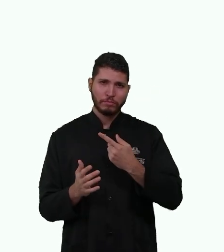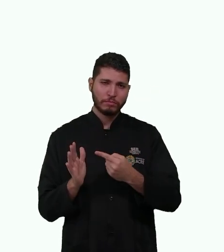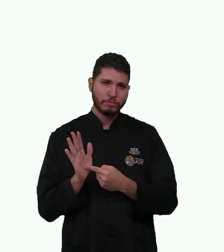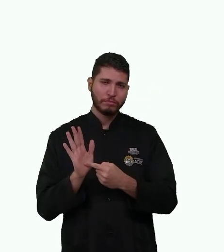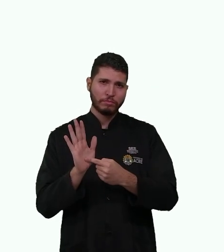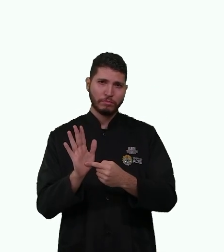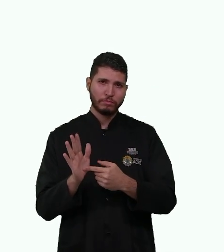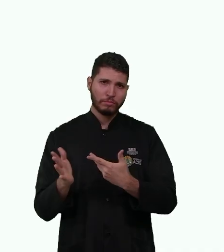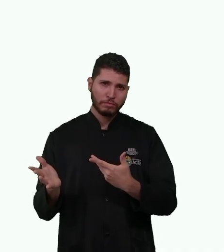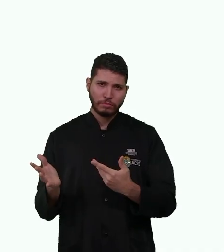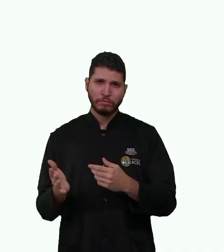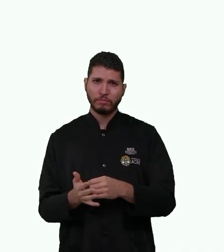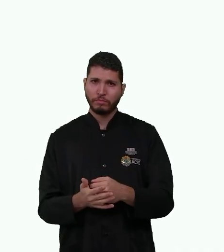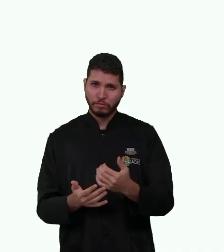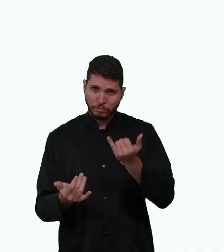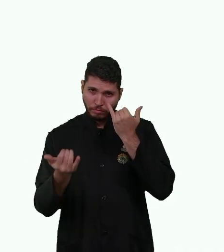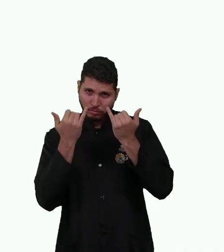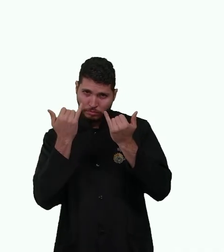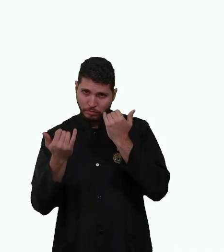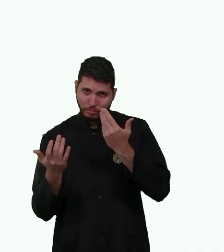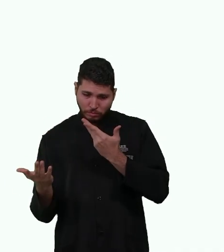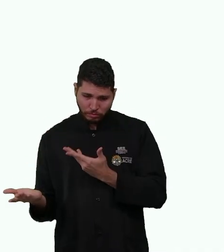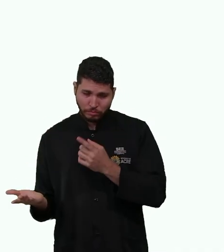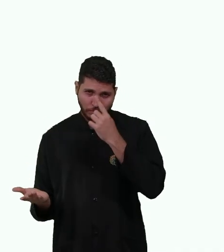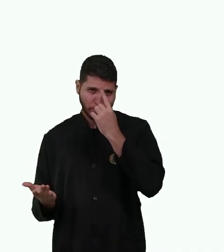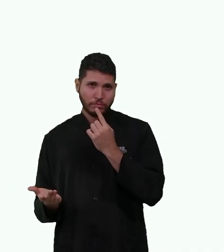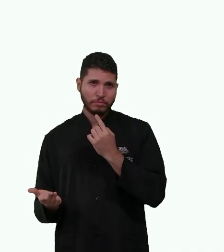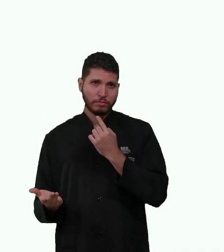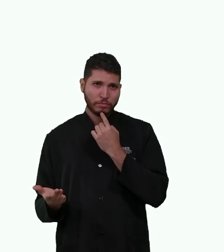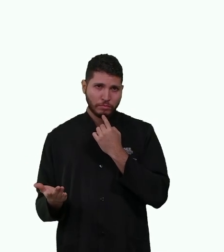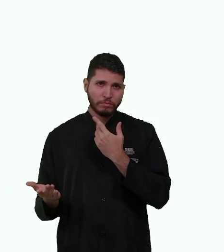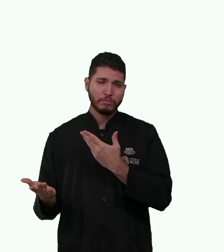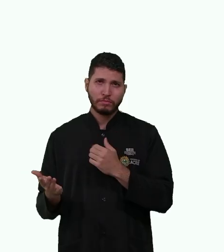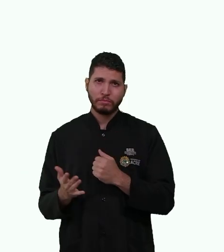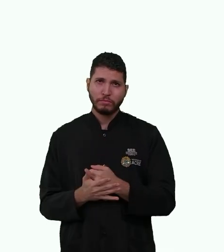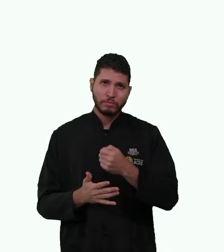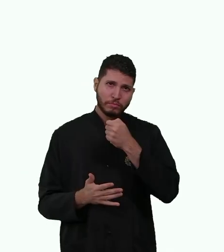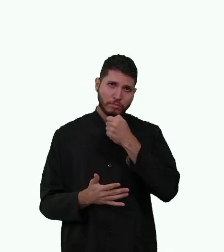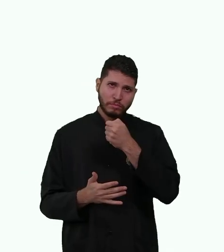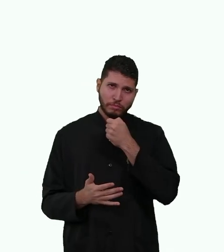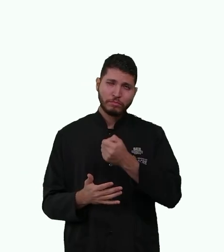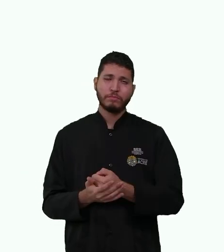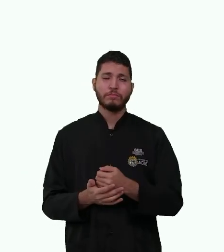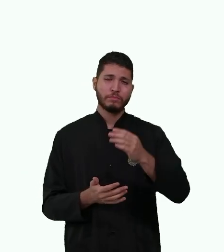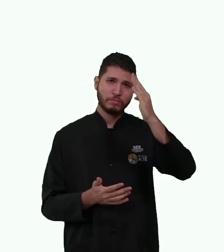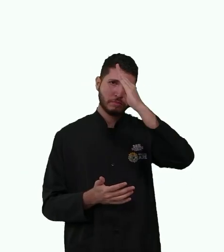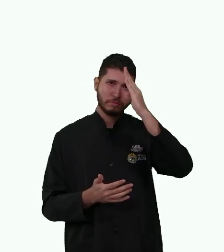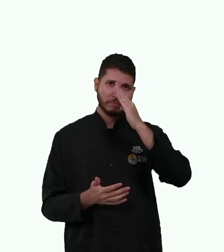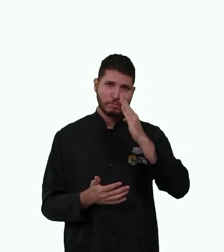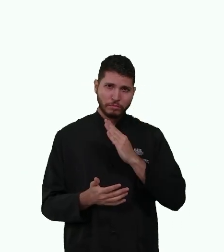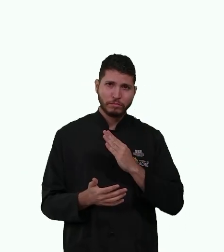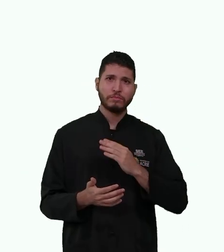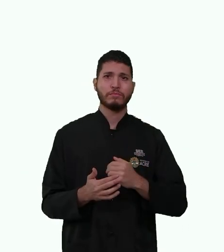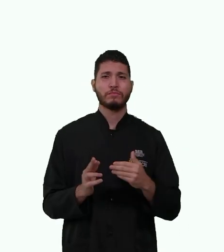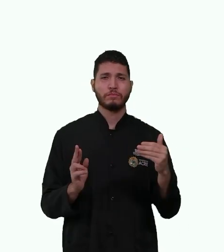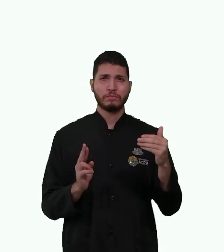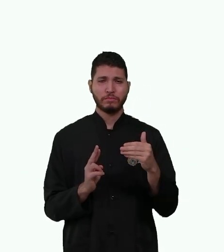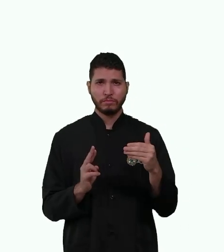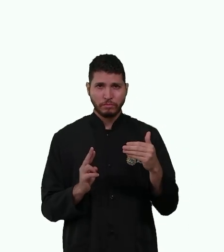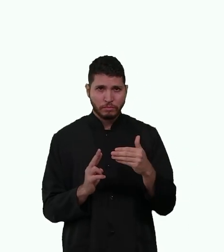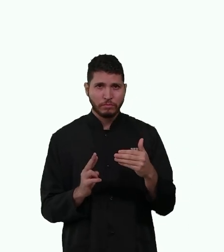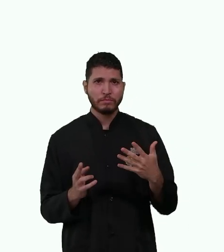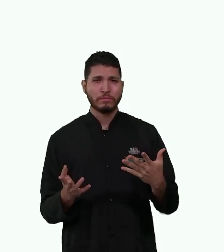do infográfico, ao se escolher aleatoriamente um internauta brasileiro no período ao qual se refere a reportagem, a